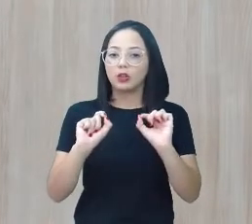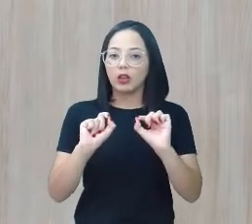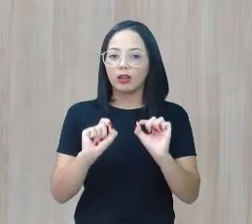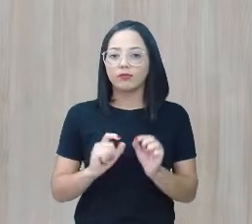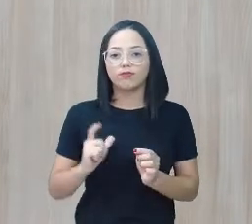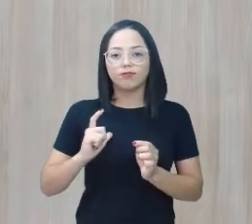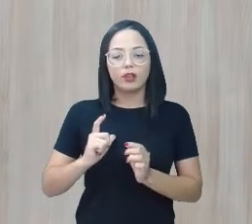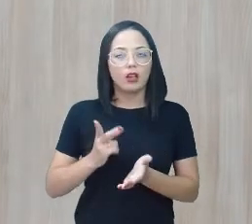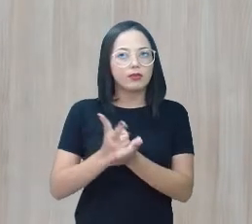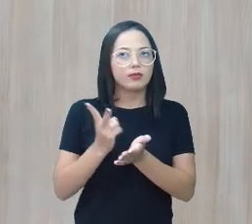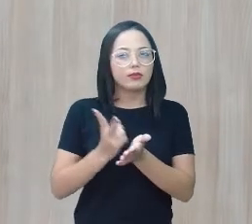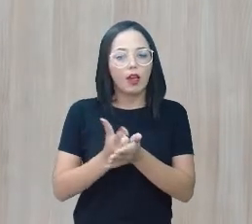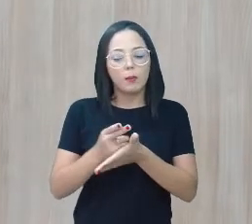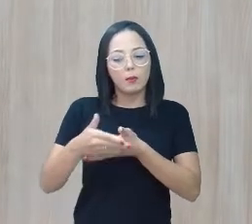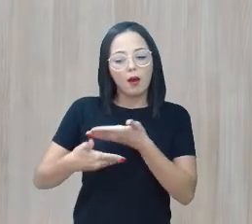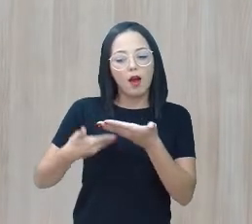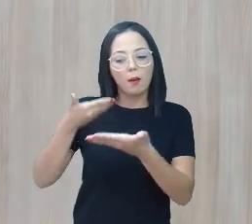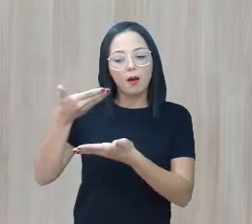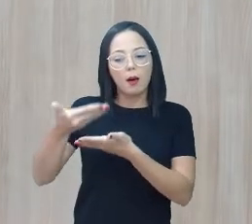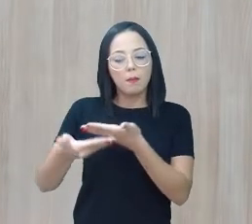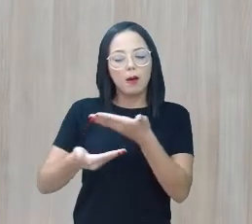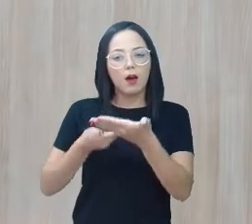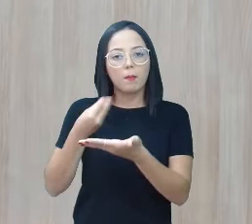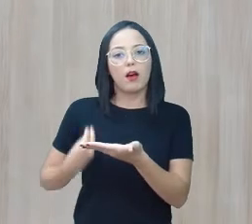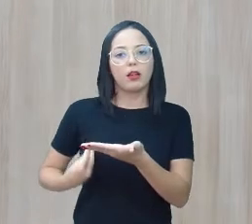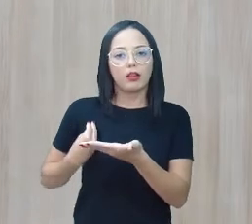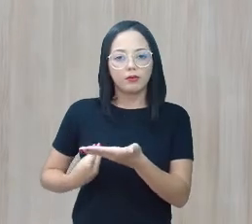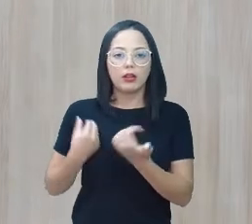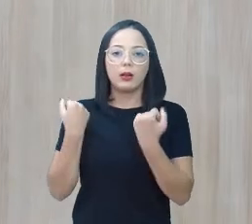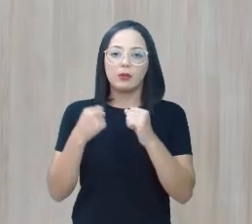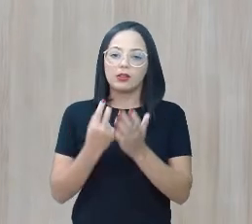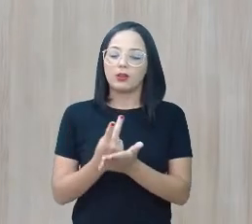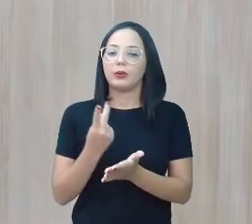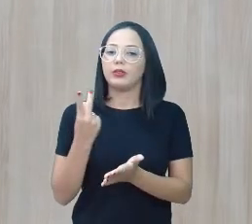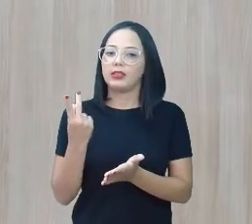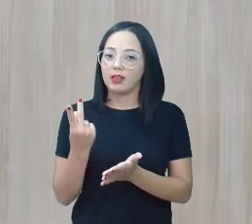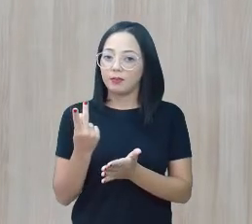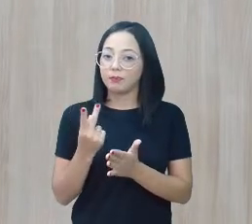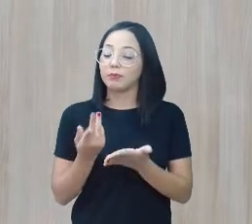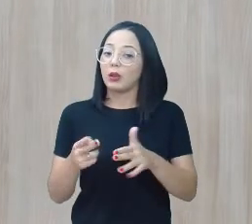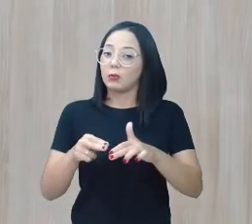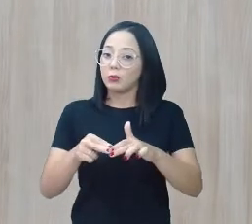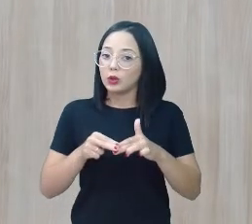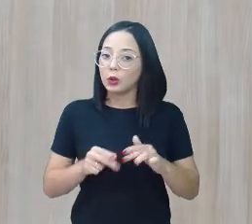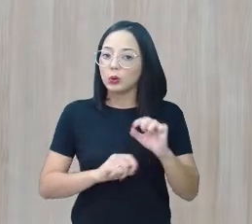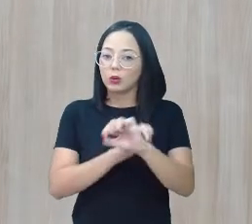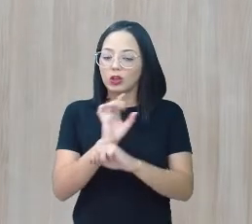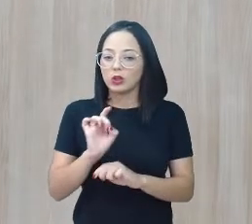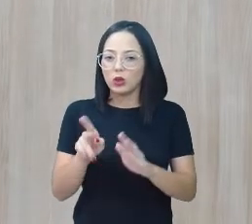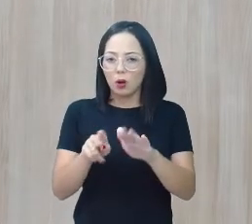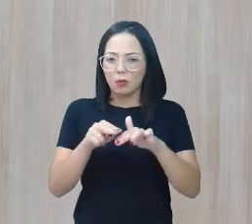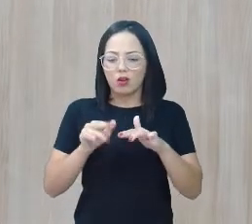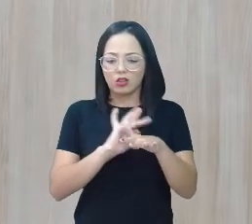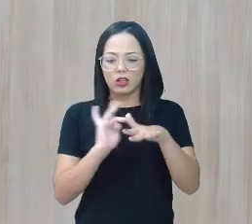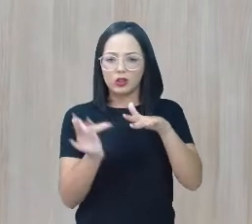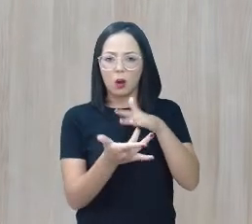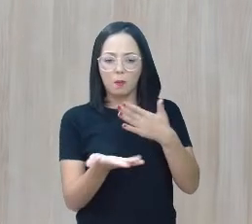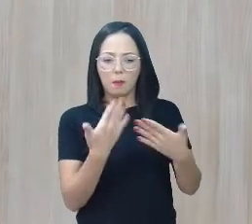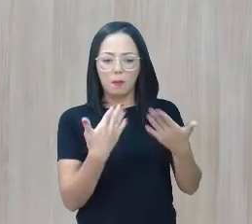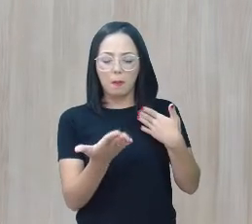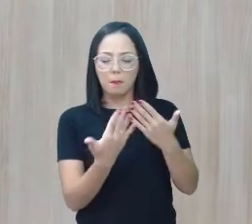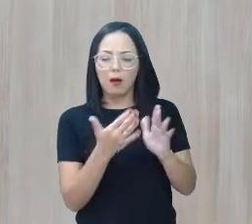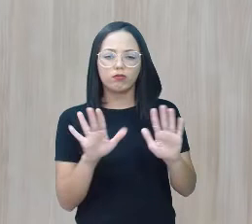O tempo todo na nossa vida deve acontecer. Então, o diálogo não pode ser só pela rede social, deve